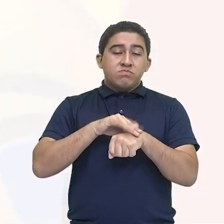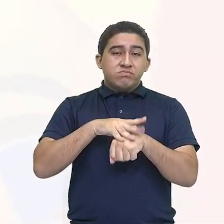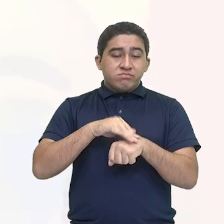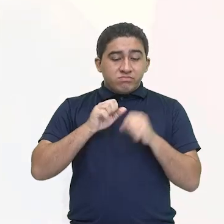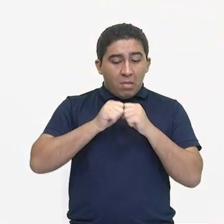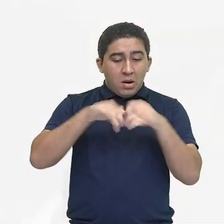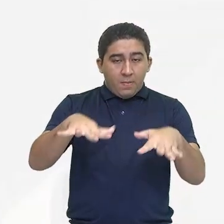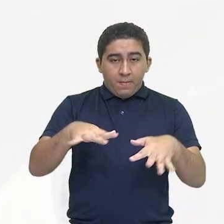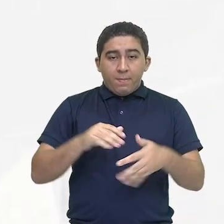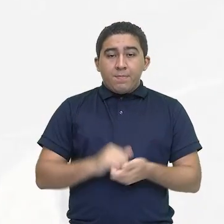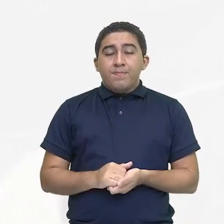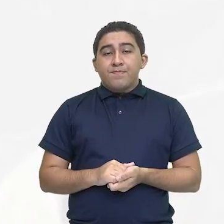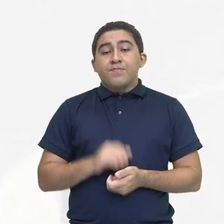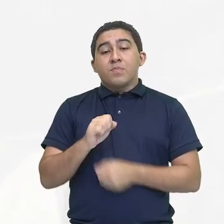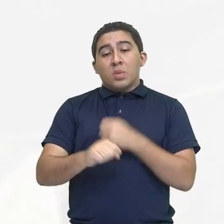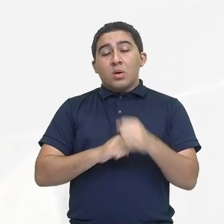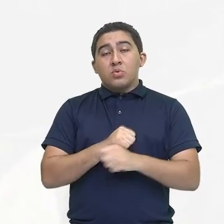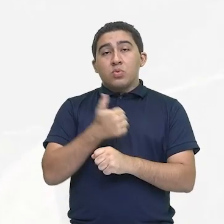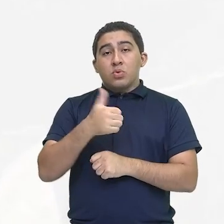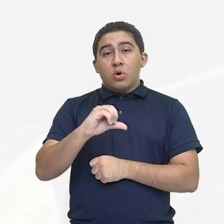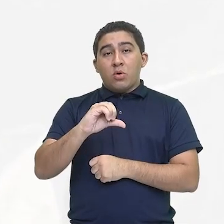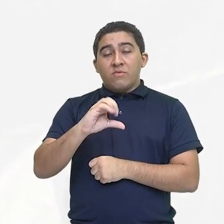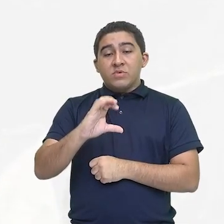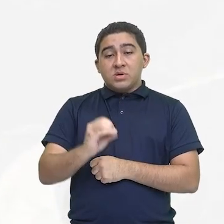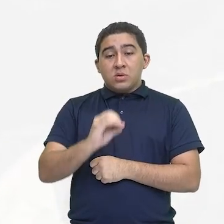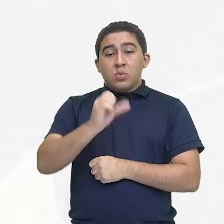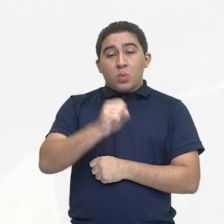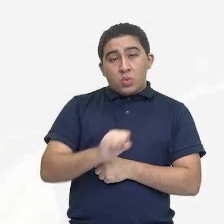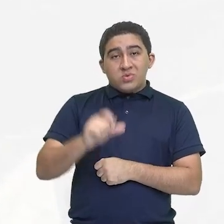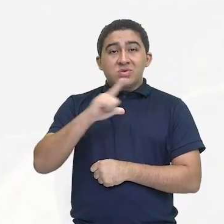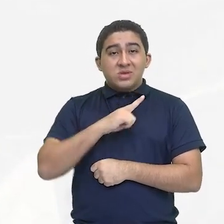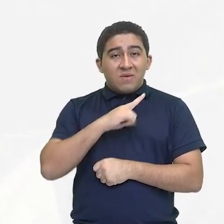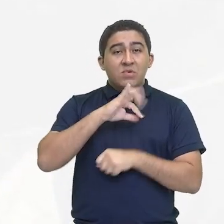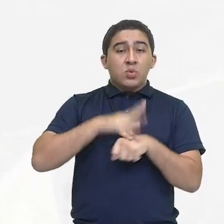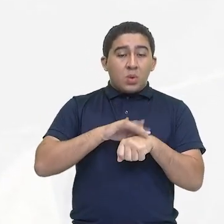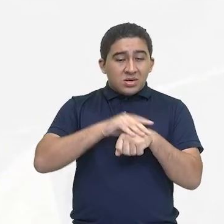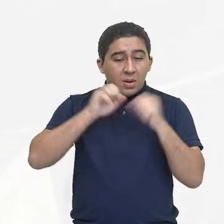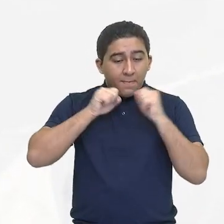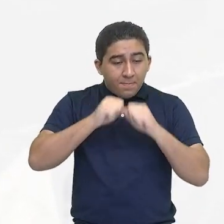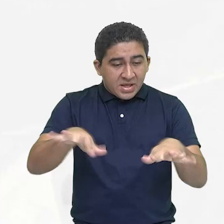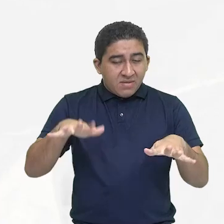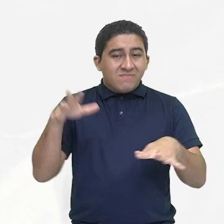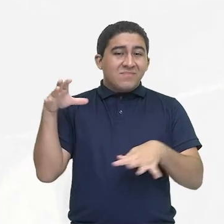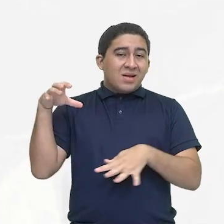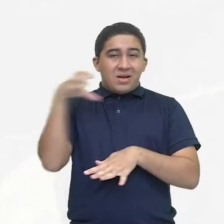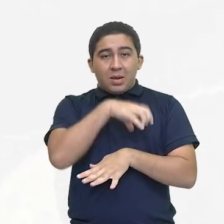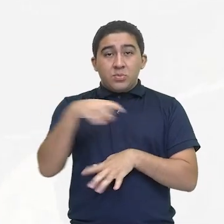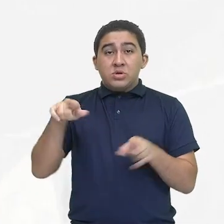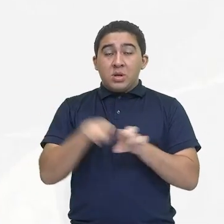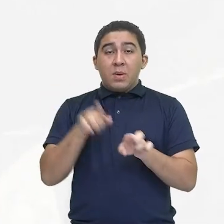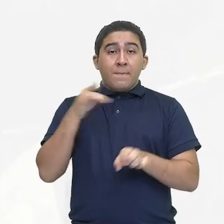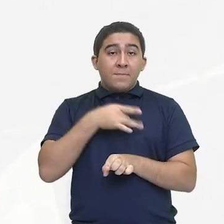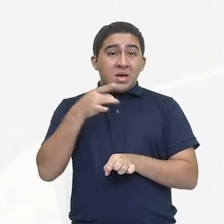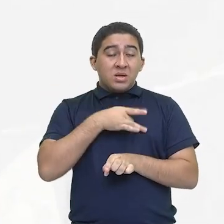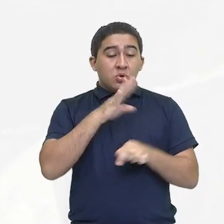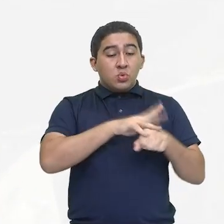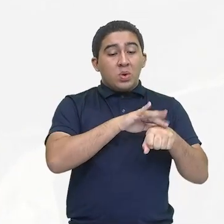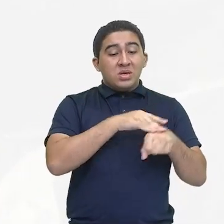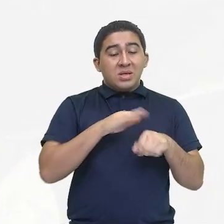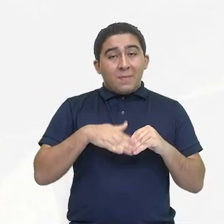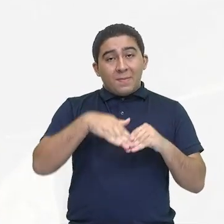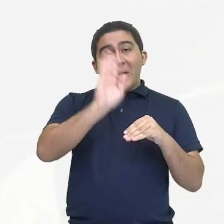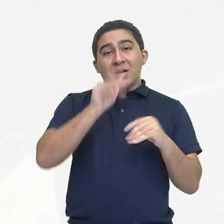anos. Em 1908, houve um surto violento de varíola e o medo da doença passou a ser maior que o da